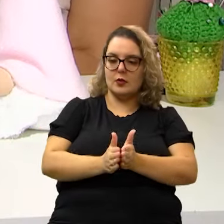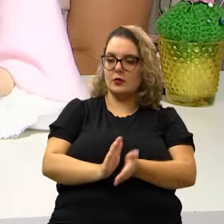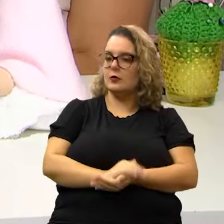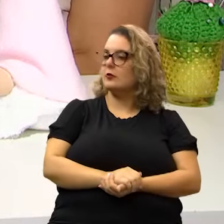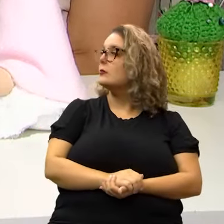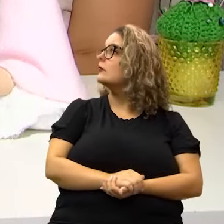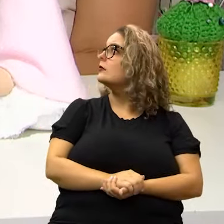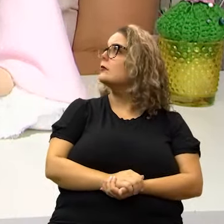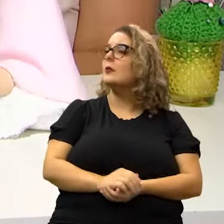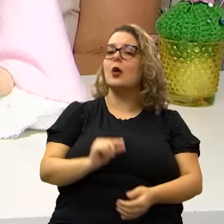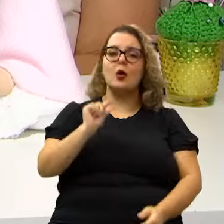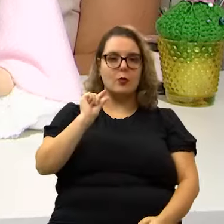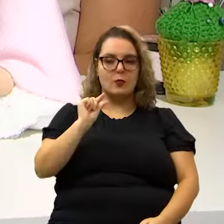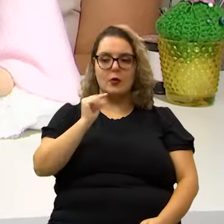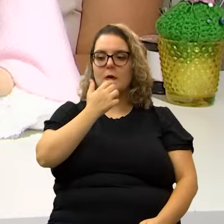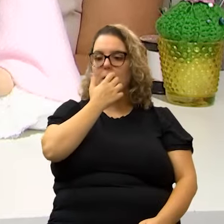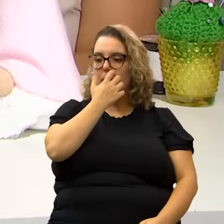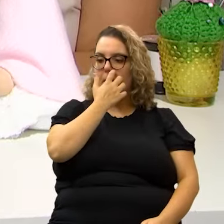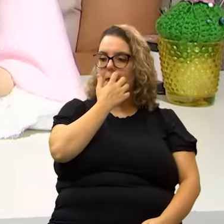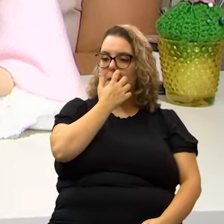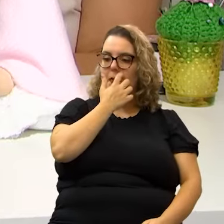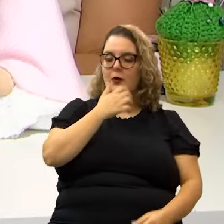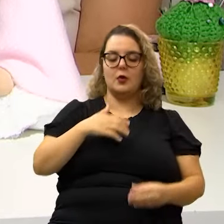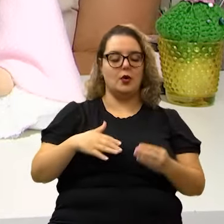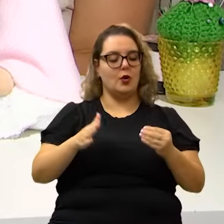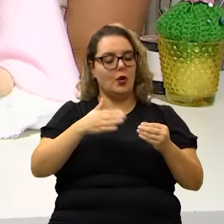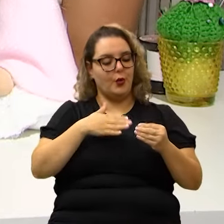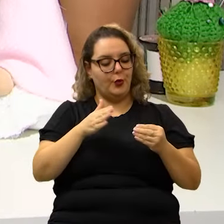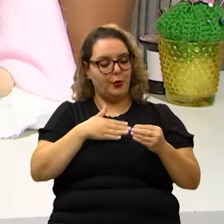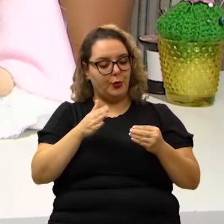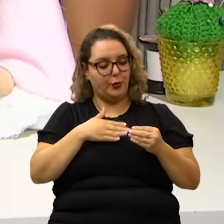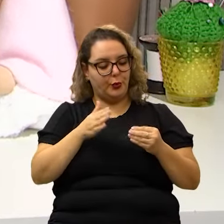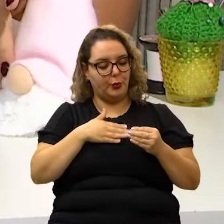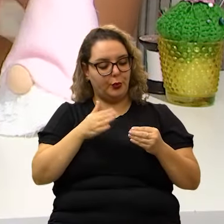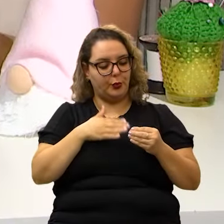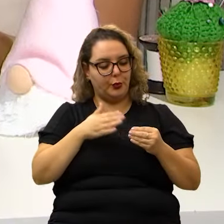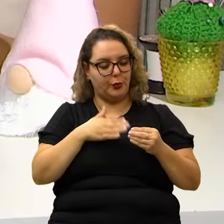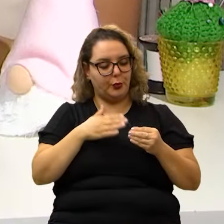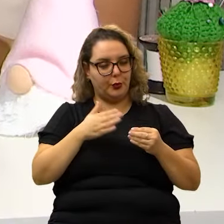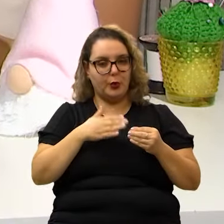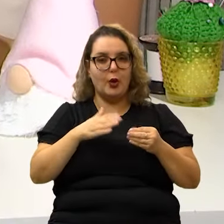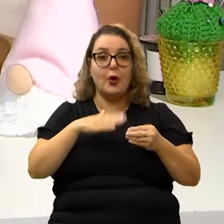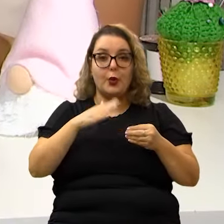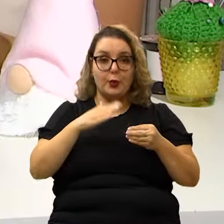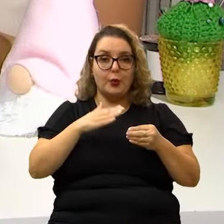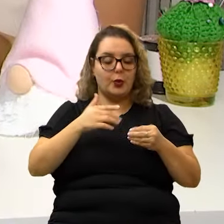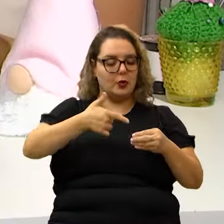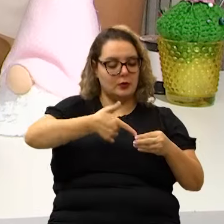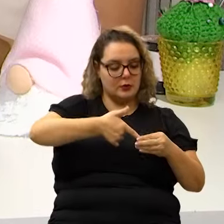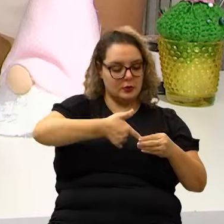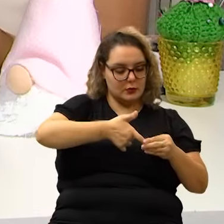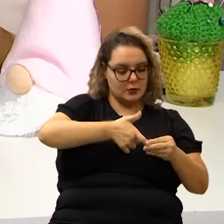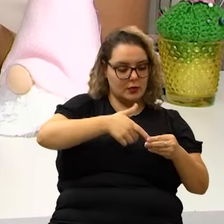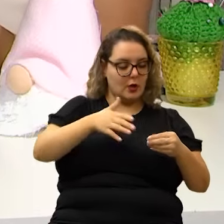É um pinguinho mesmo. Um pinguinho. Vou segurar um pouquinho para ela ficar bem, bem fixa.